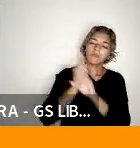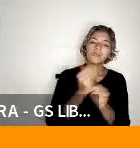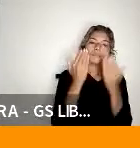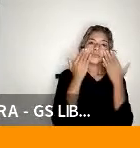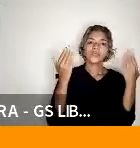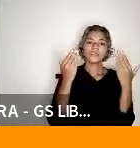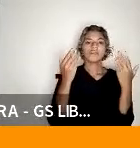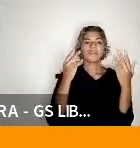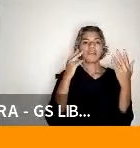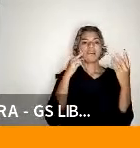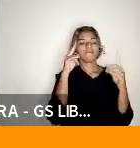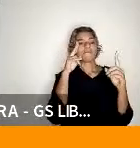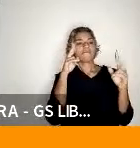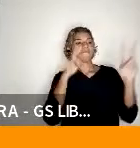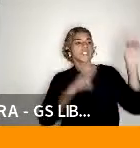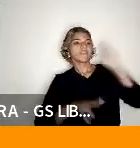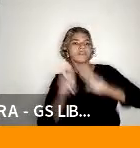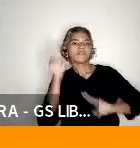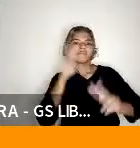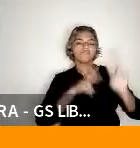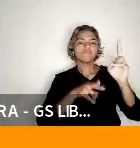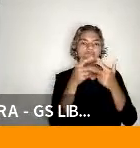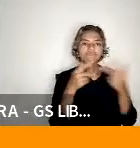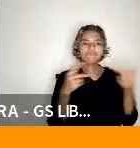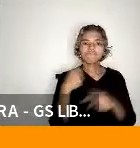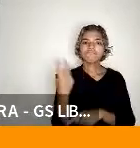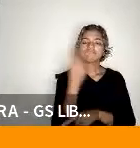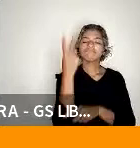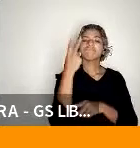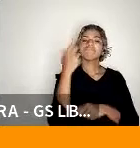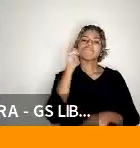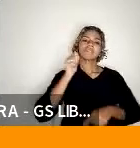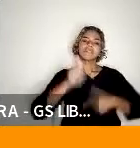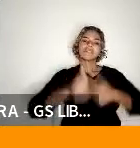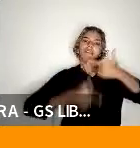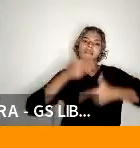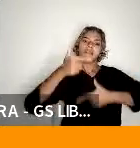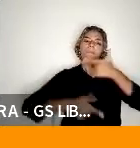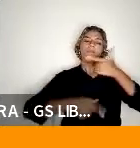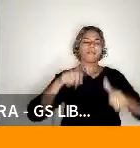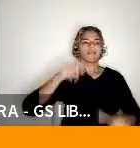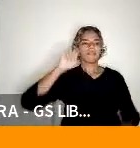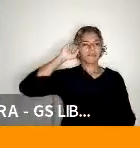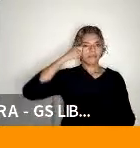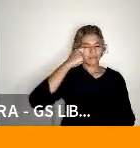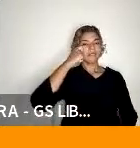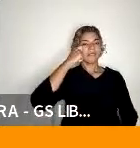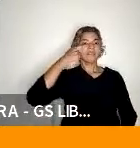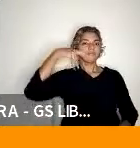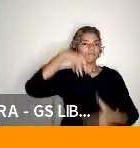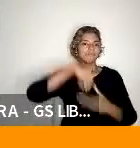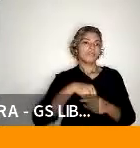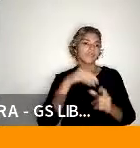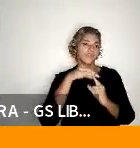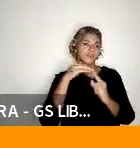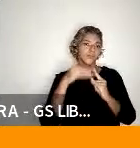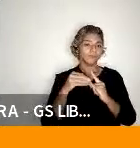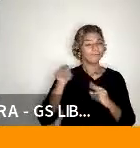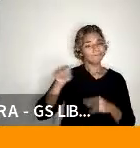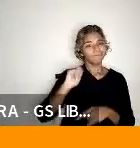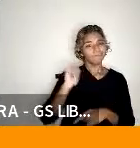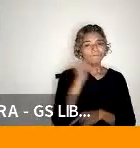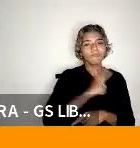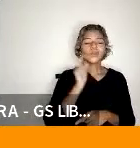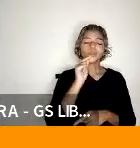né, a trabalhadoras, a pessoas que integram a Fiocruz, a pessoas negras, para que elas tenham espaço para contar suas